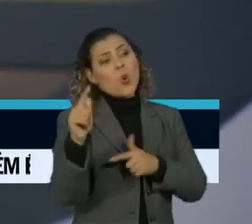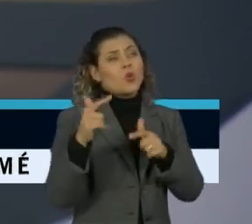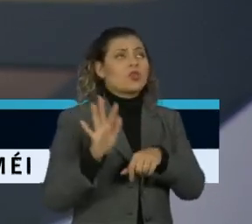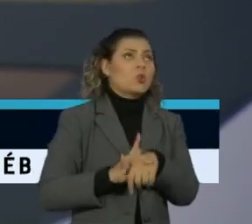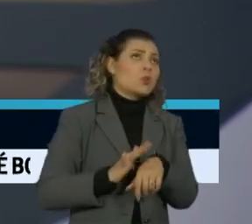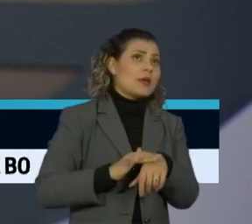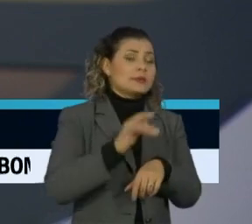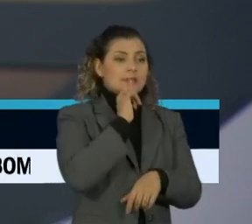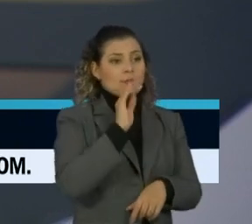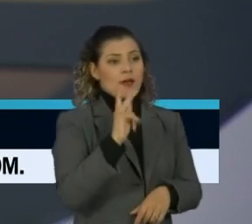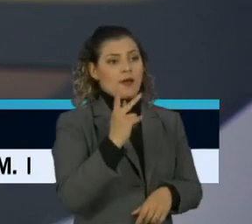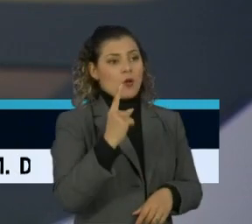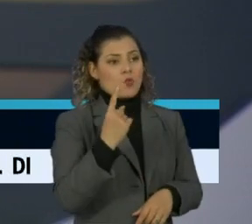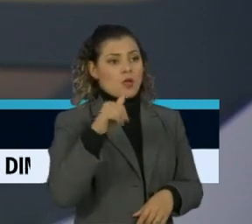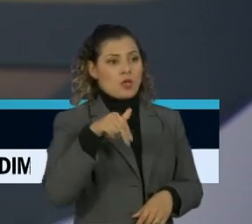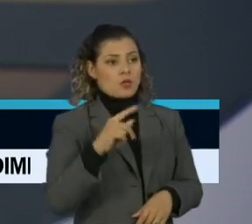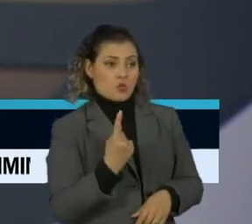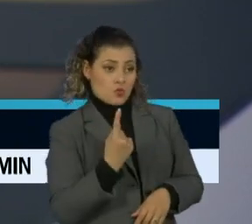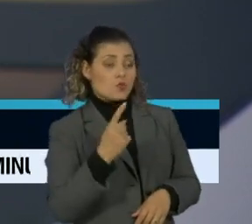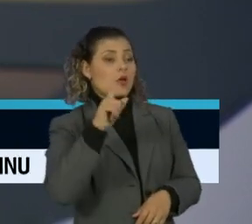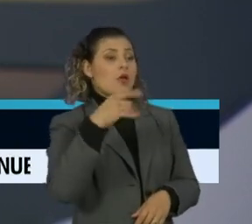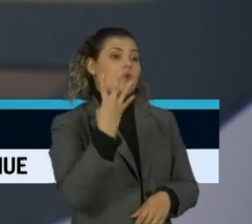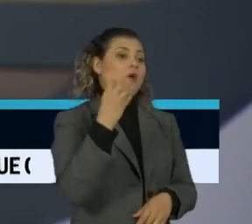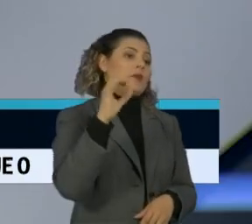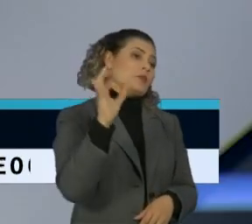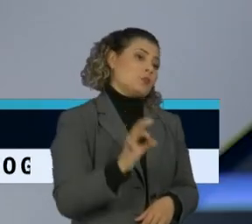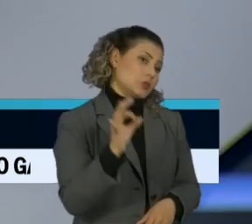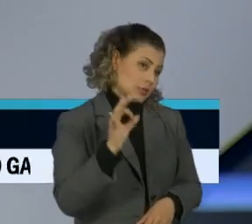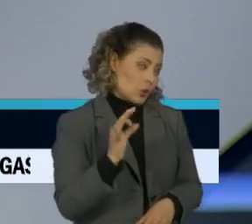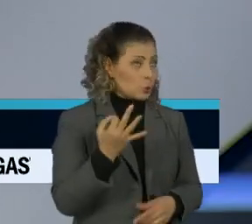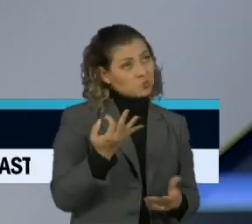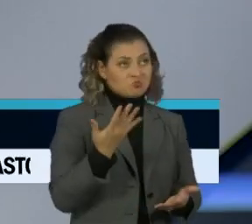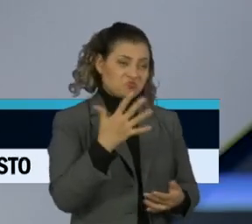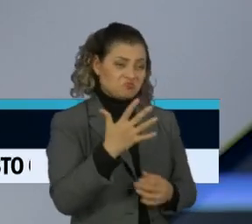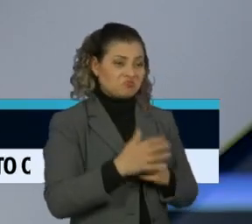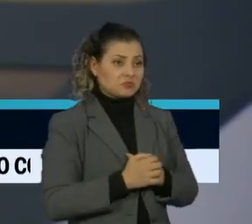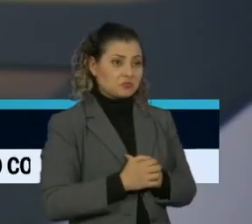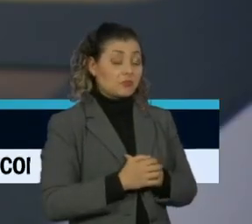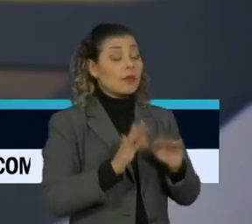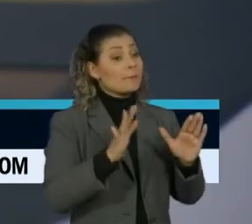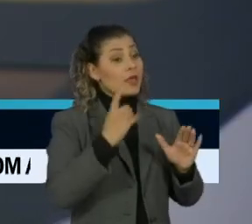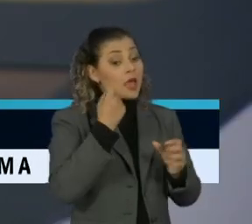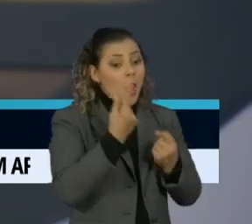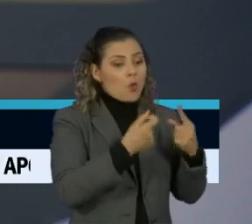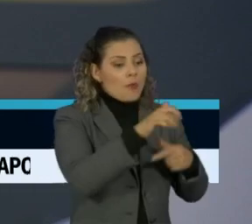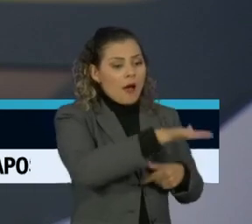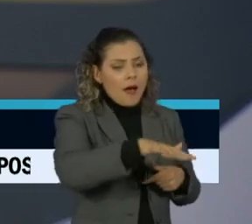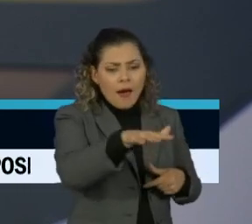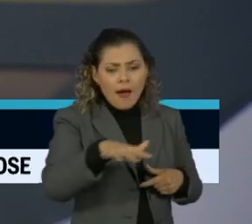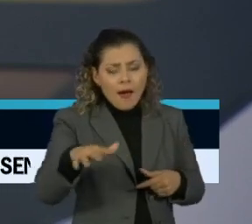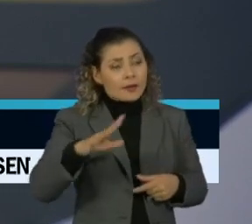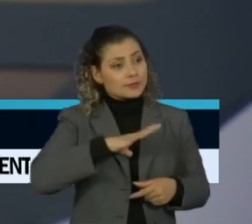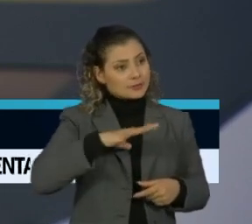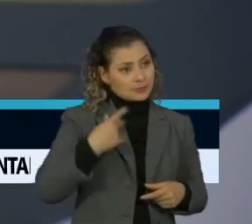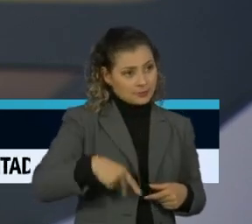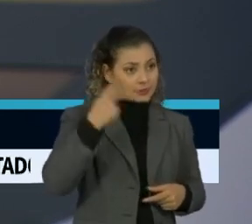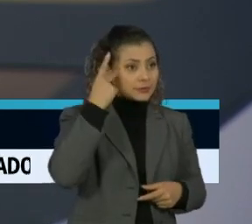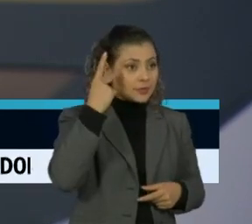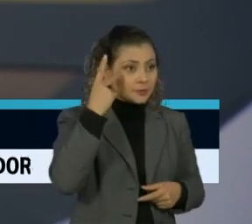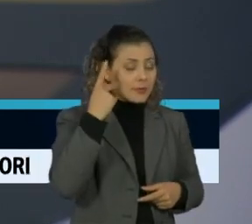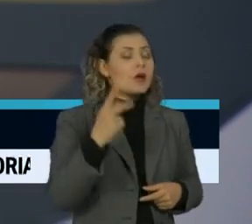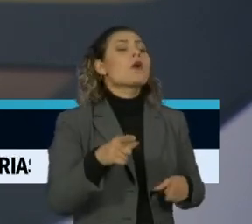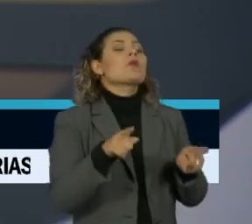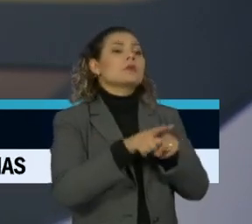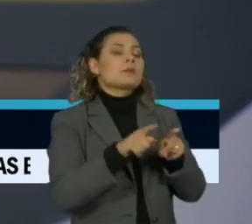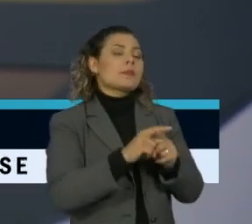infecções a exemplo do h1 n1 isso perto de quarenta por cento algumas regiões da cidade de são paulo